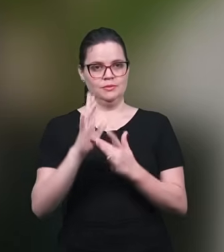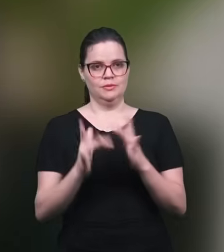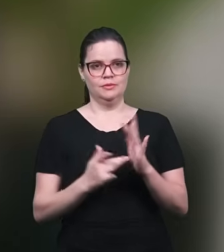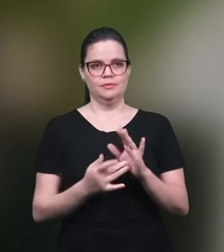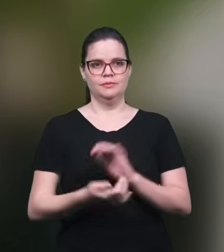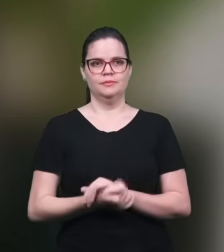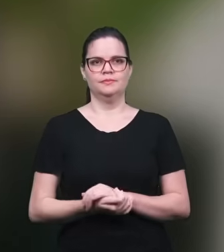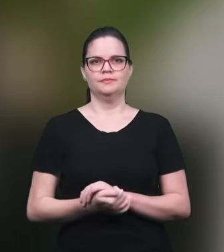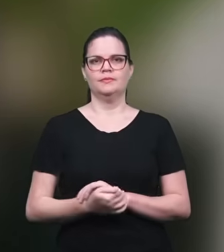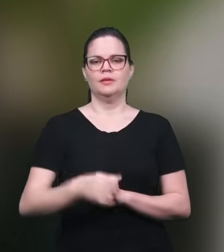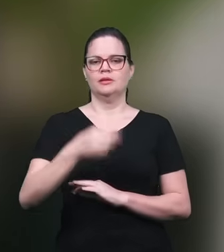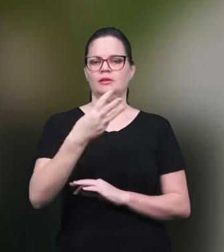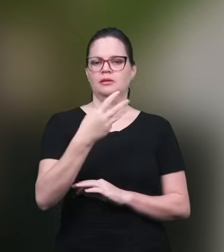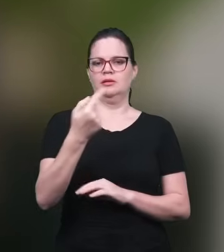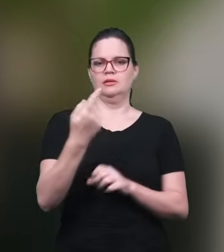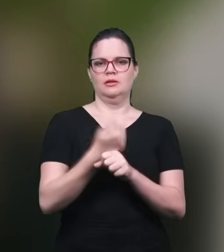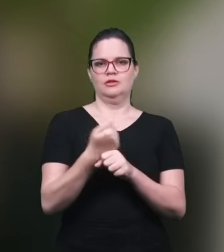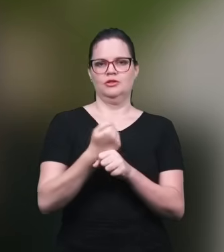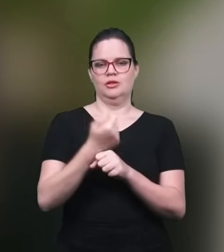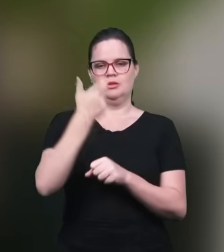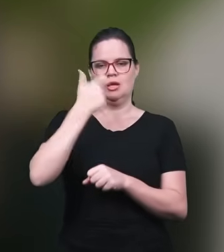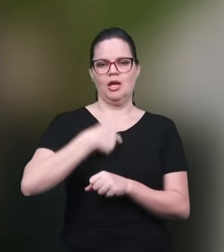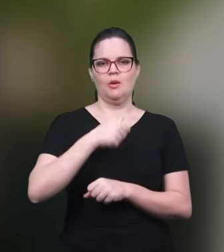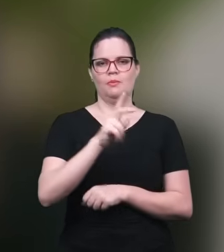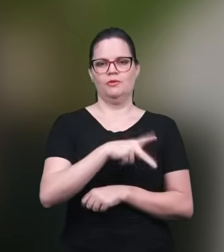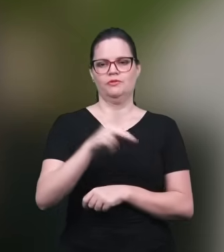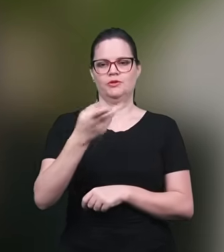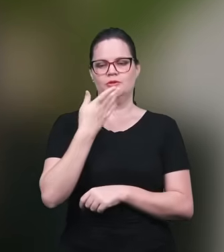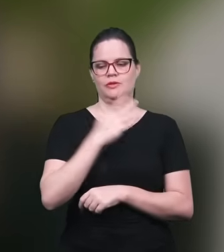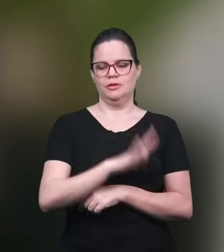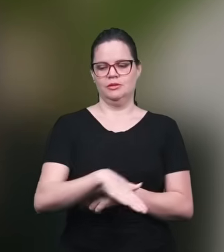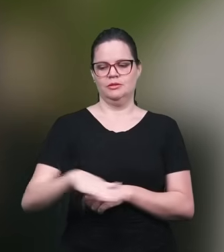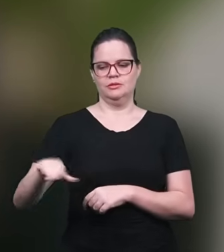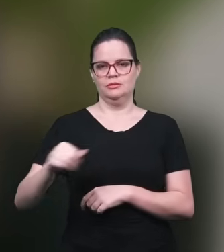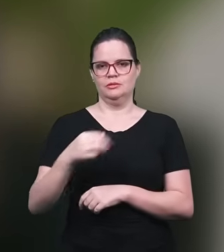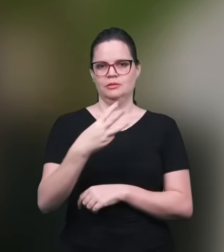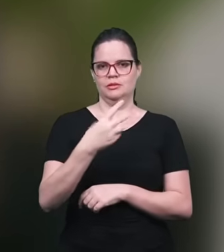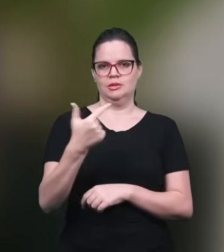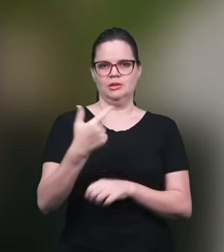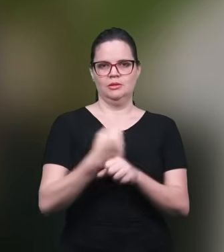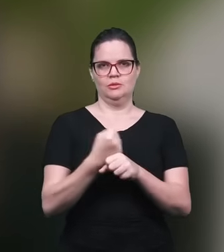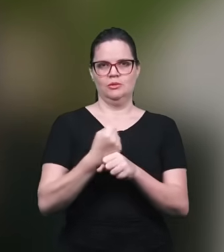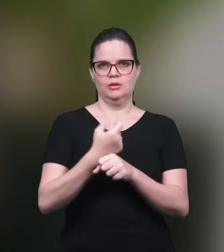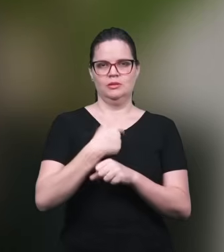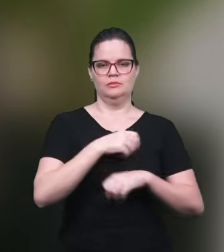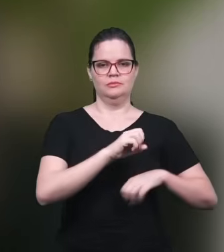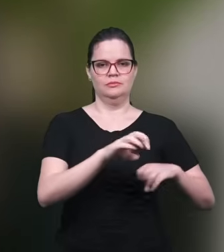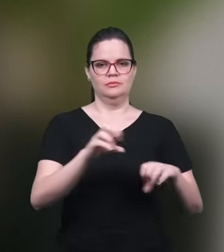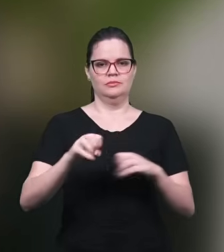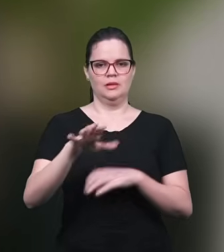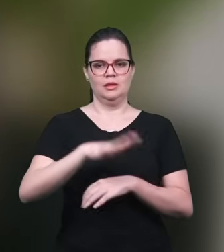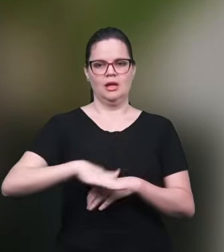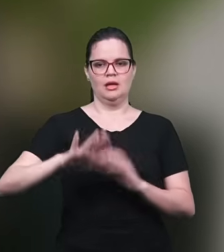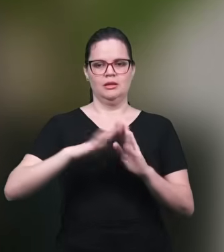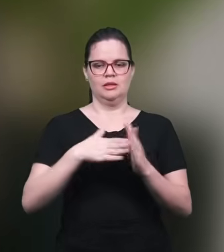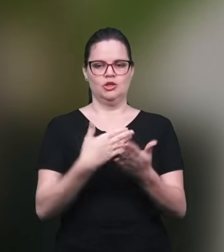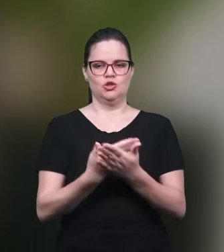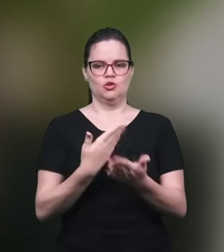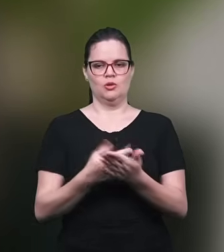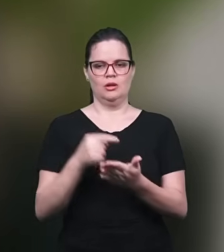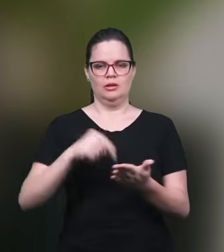Há 37 anos eu sou professora de crianças e há 32 anos eu dou aula na Rede Municipal de